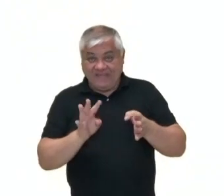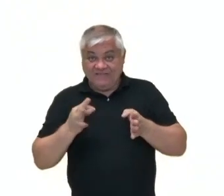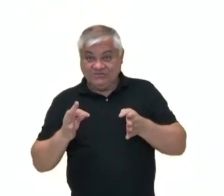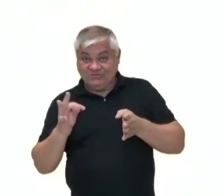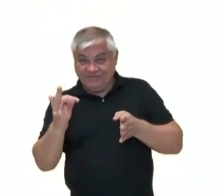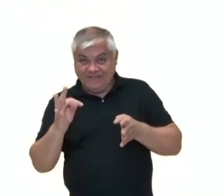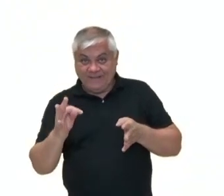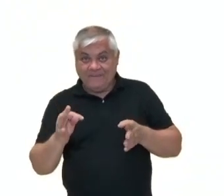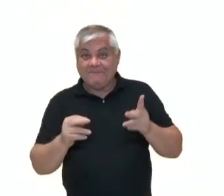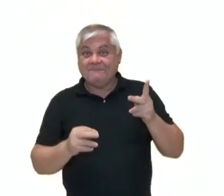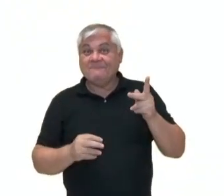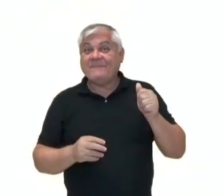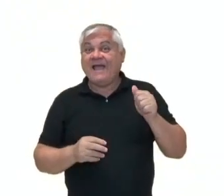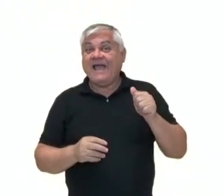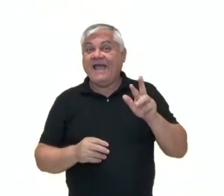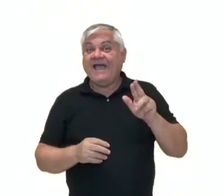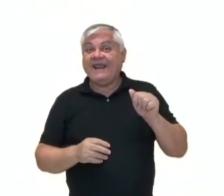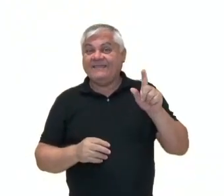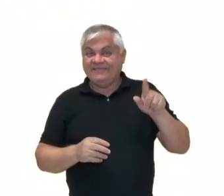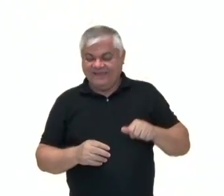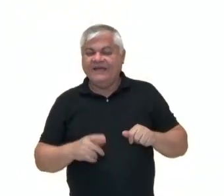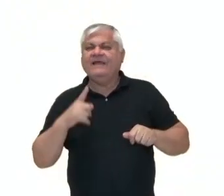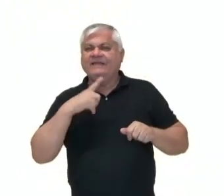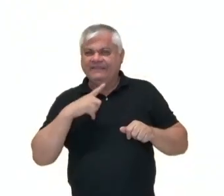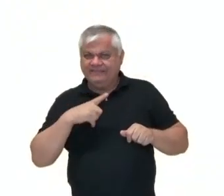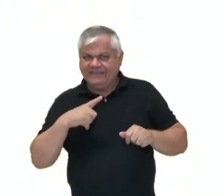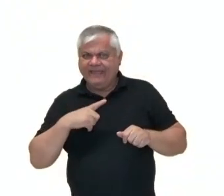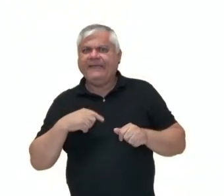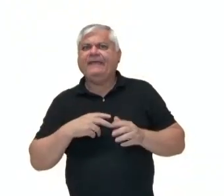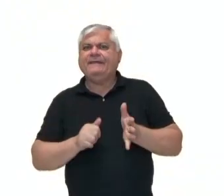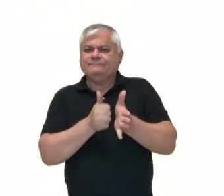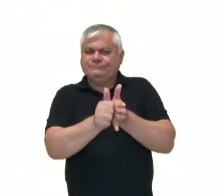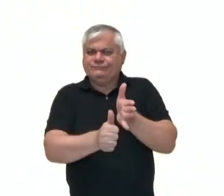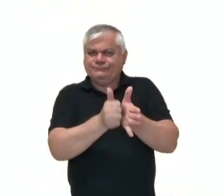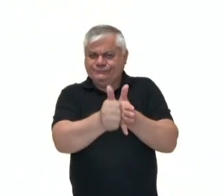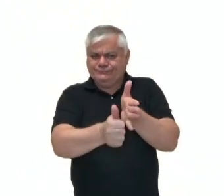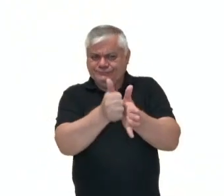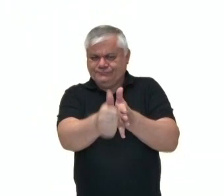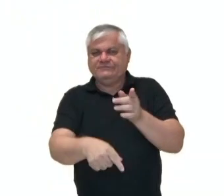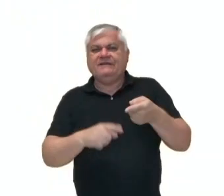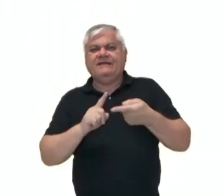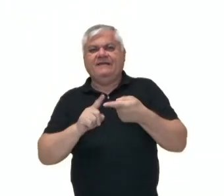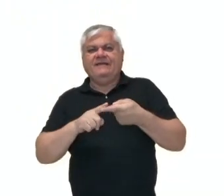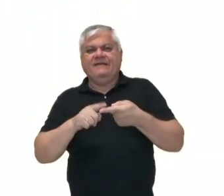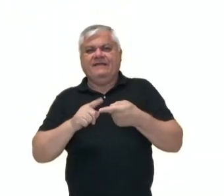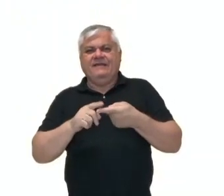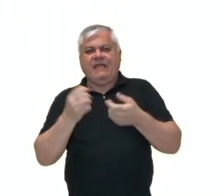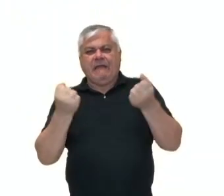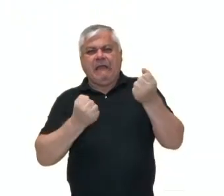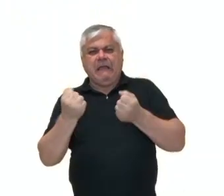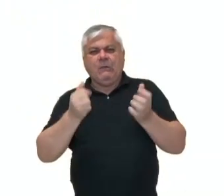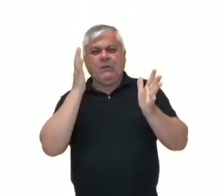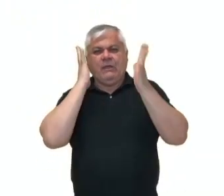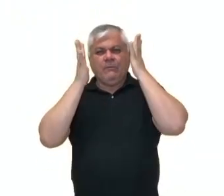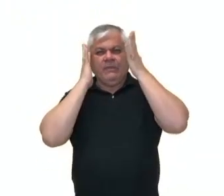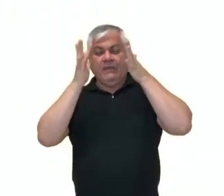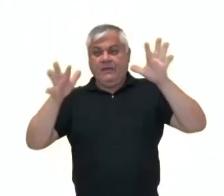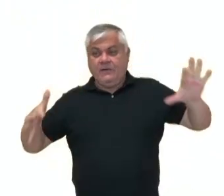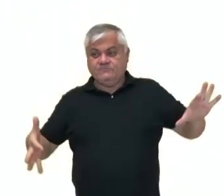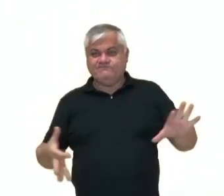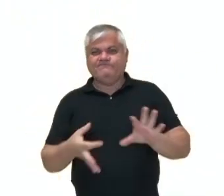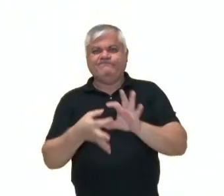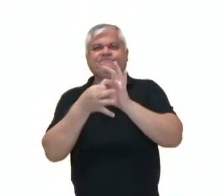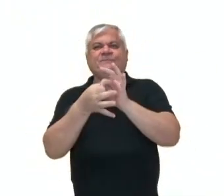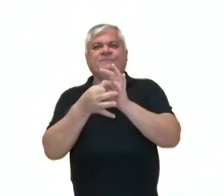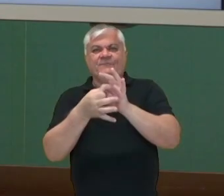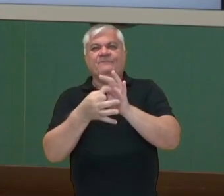integrada com ferrovias, rodovias e dutovias regionais e federais. Então, existe uma